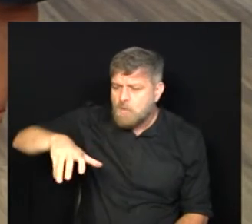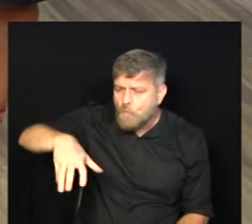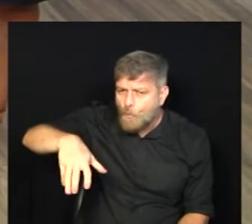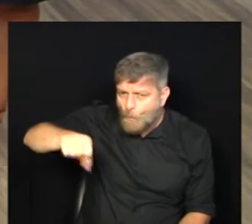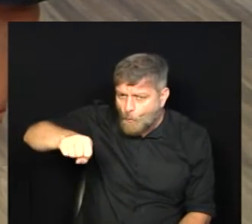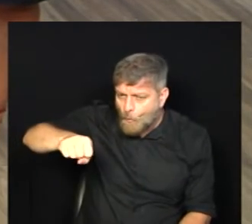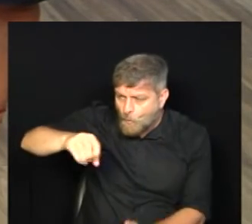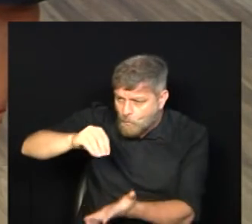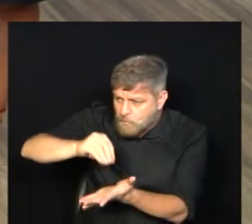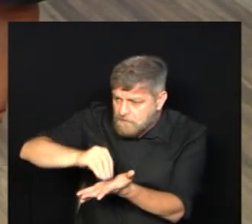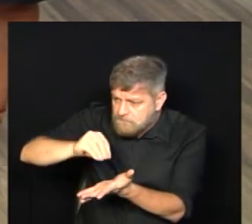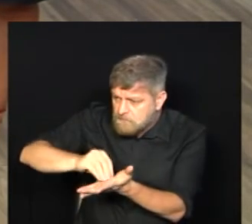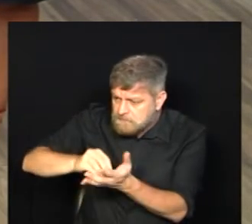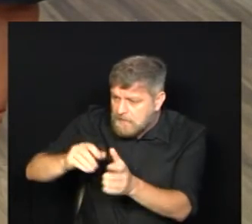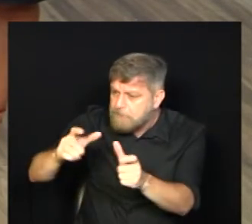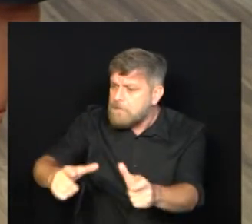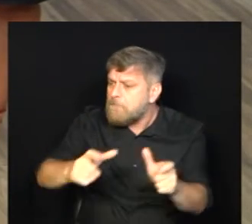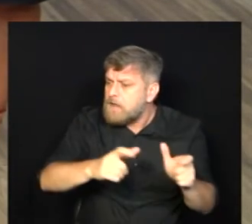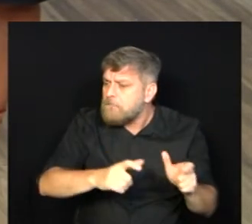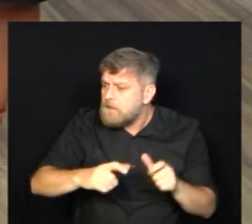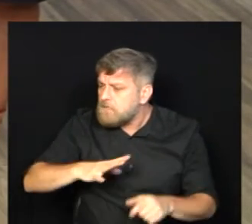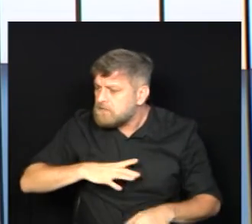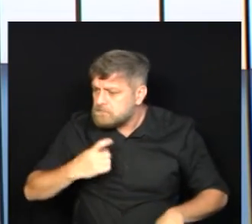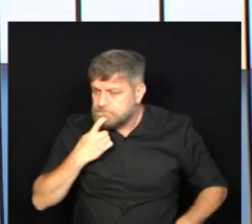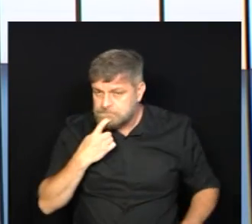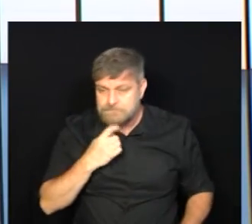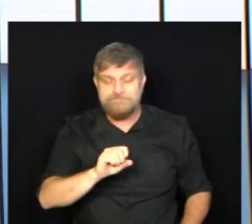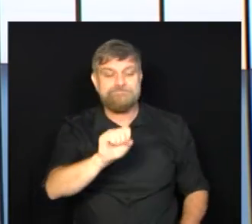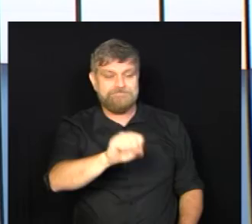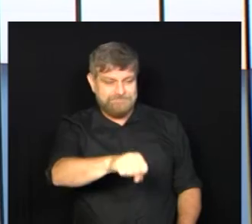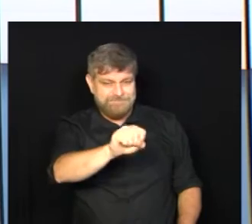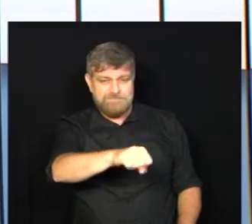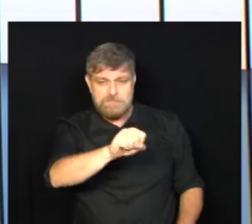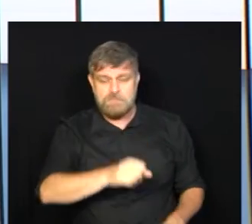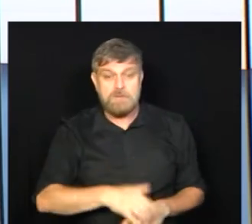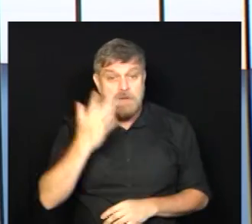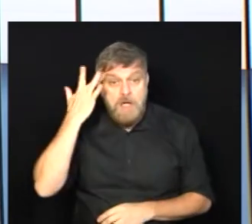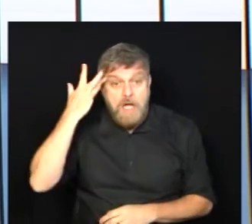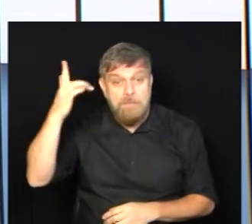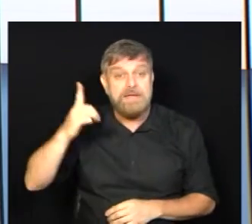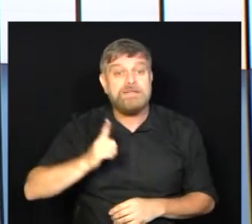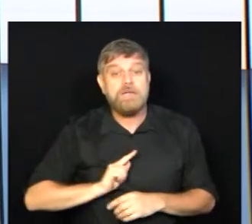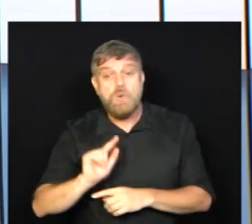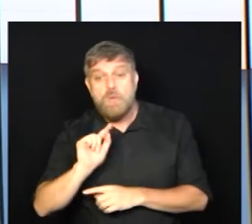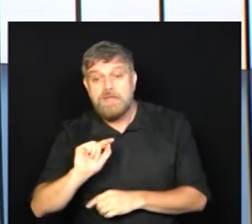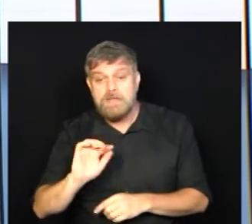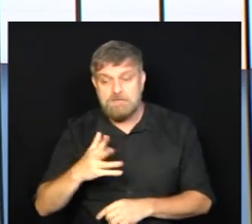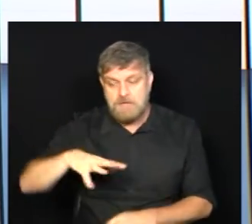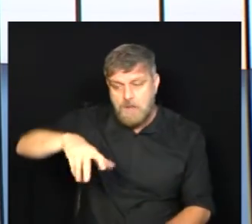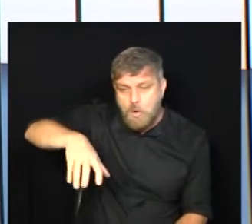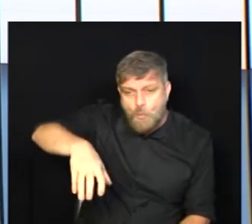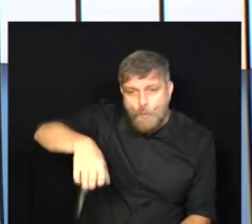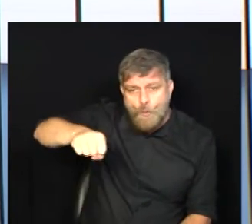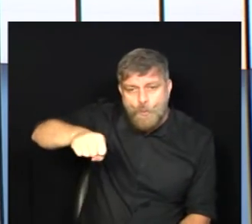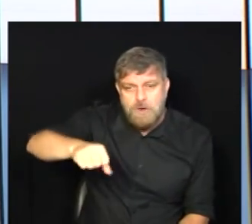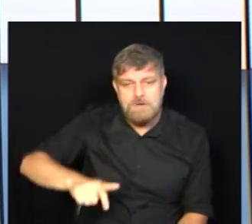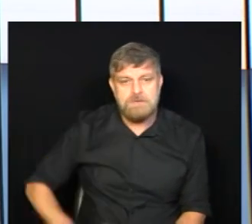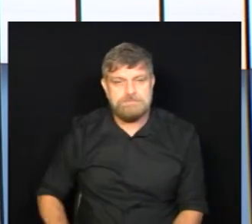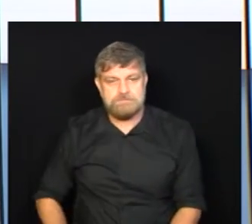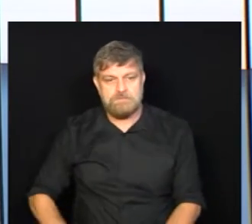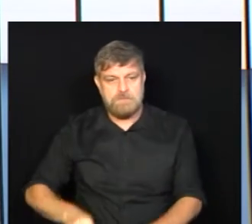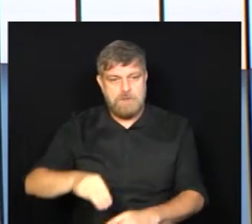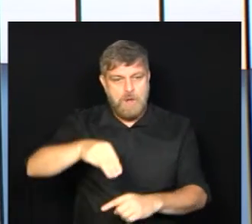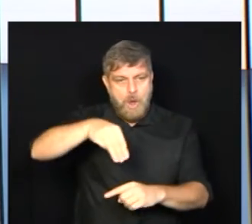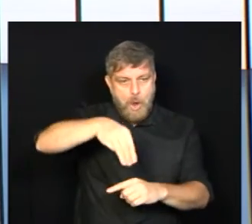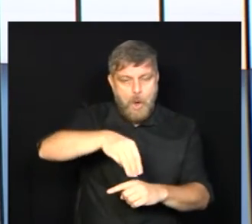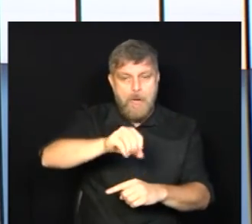algumas regiões na cidade de Campinas. Isso, amanhã a gente vai ter aí a interrupção no residencial Montblanc,